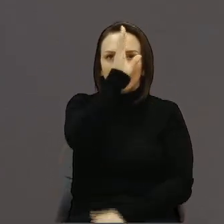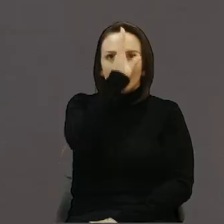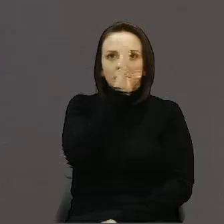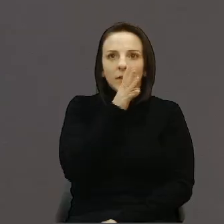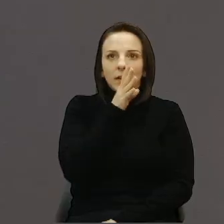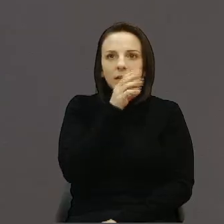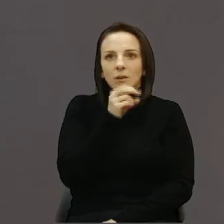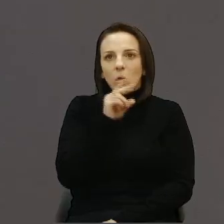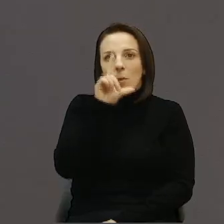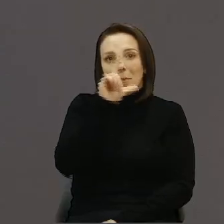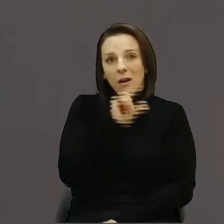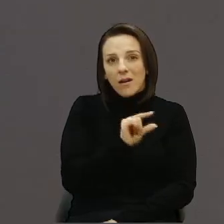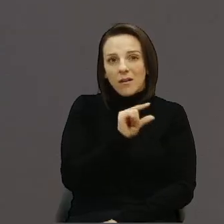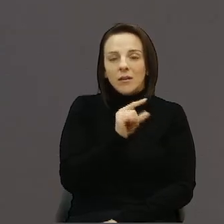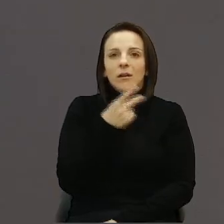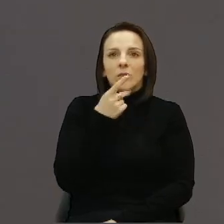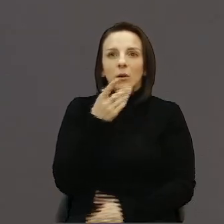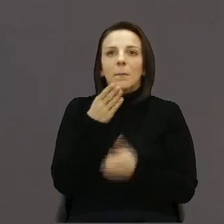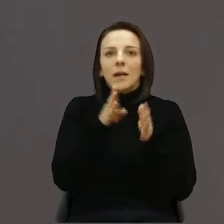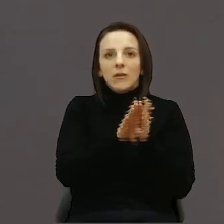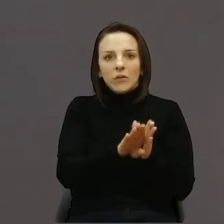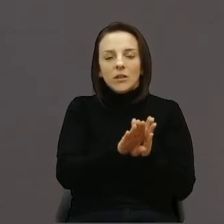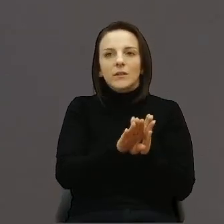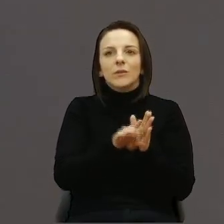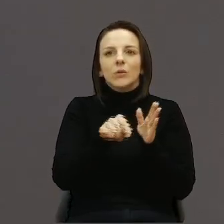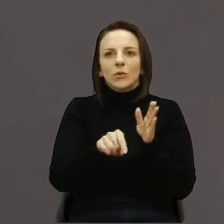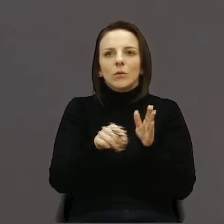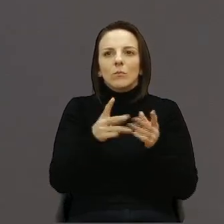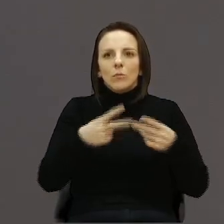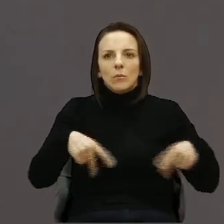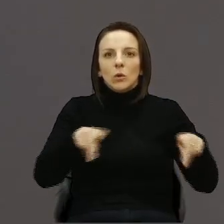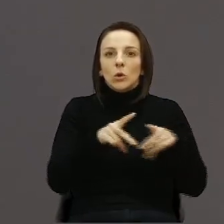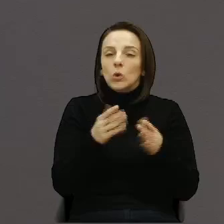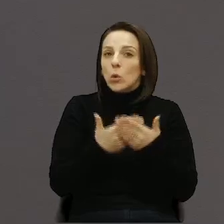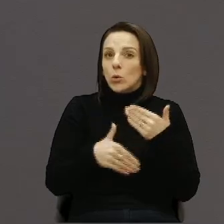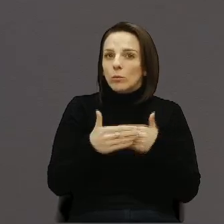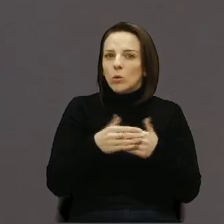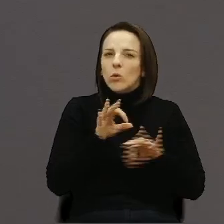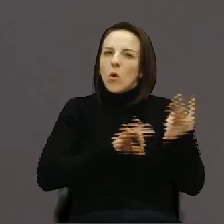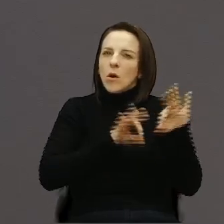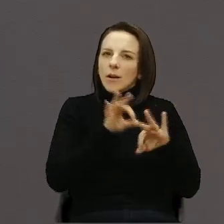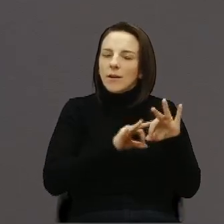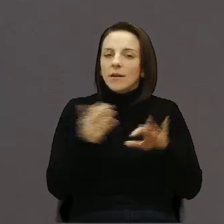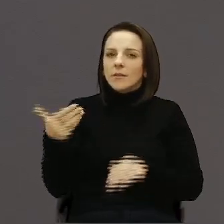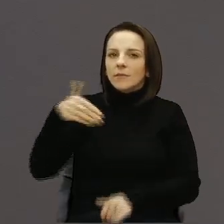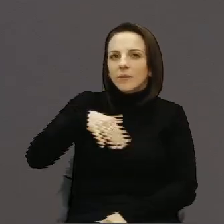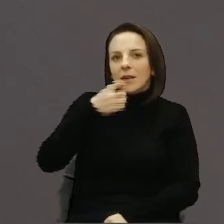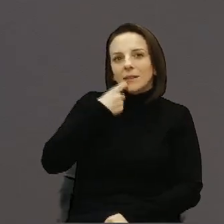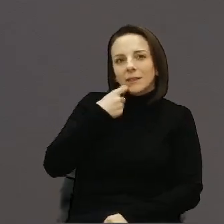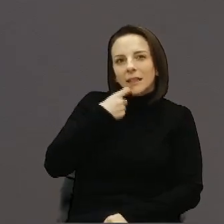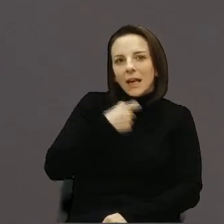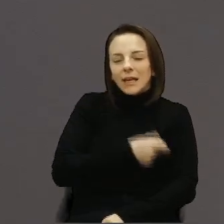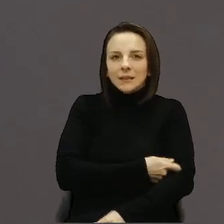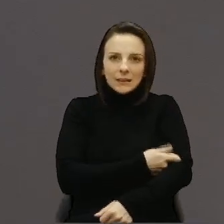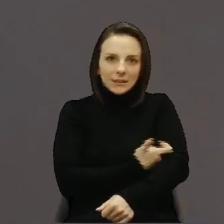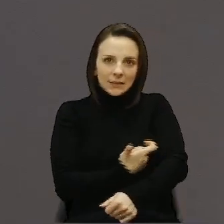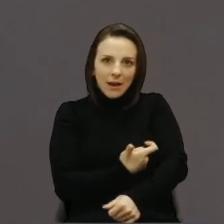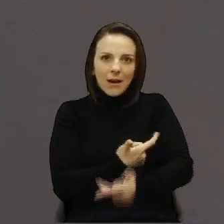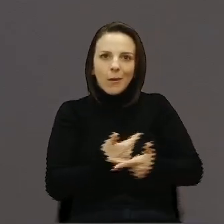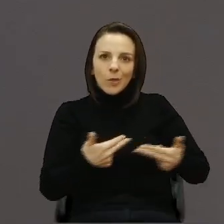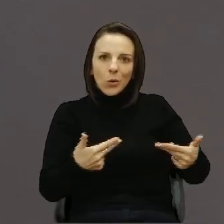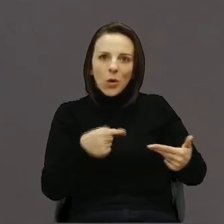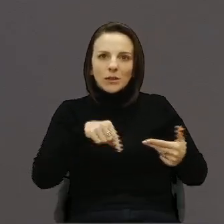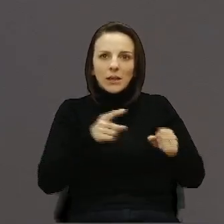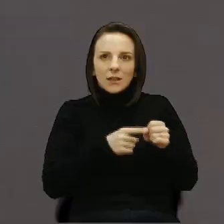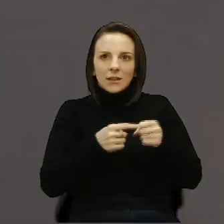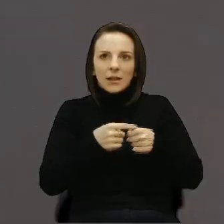traz benefício para a população, porque todos se organizam para vir na sexta-feira, fazer os seus exames, fazer as suas coisas na cidade. Então, isso é